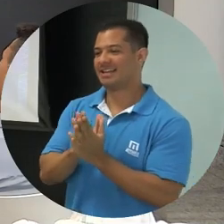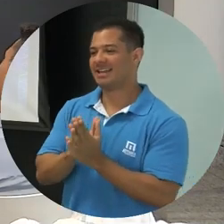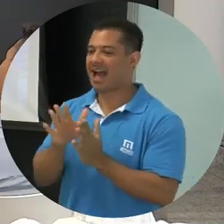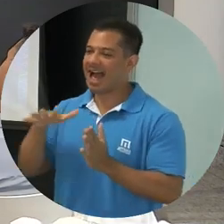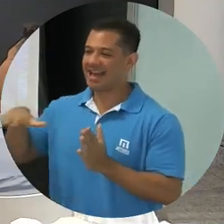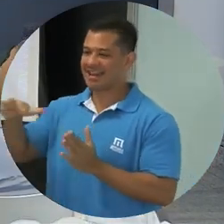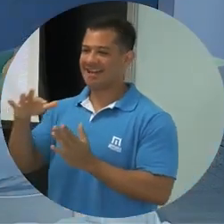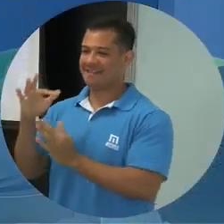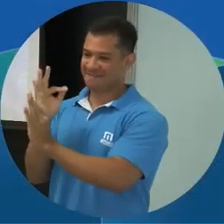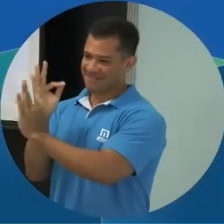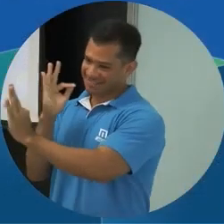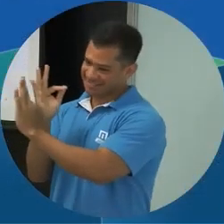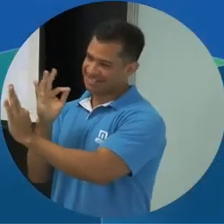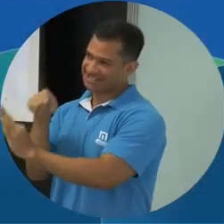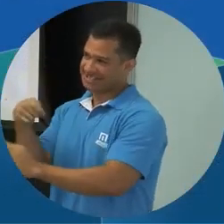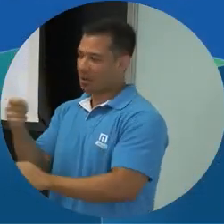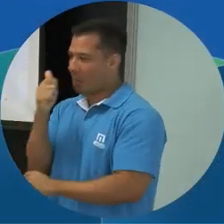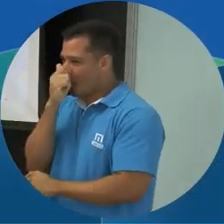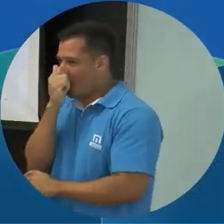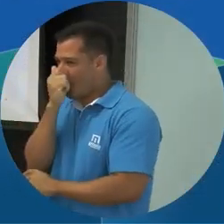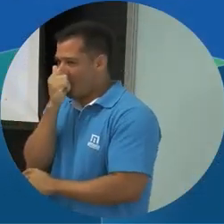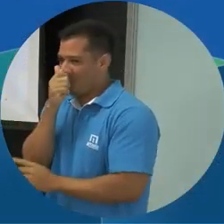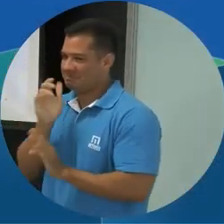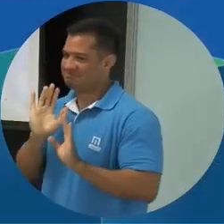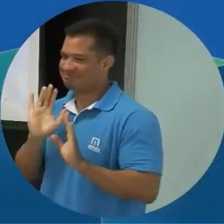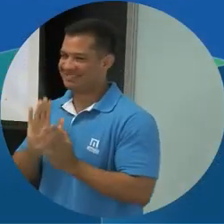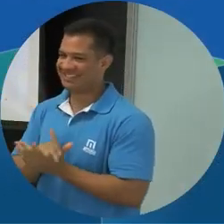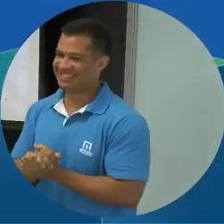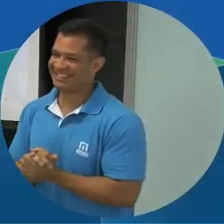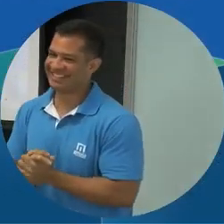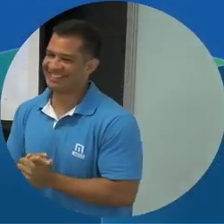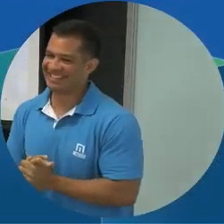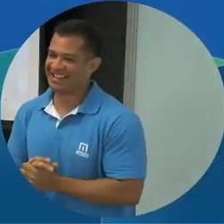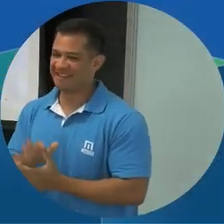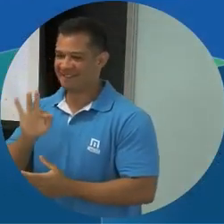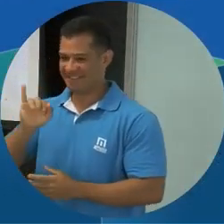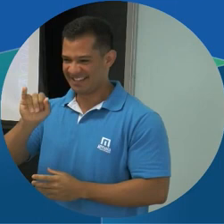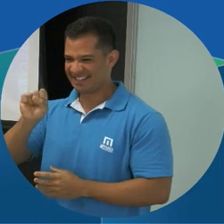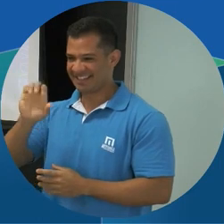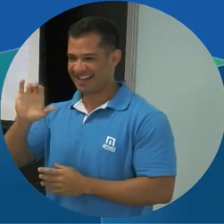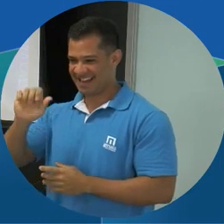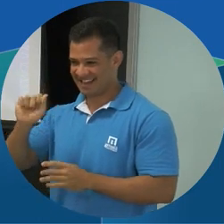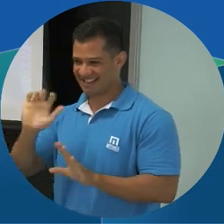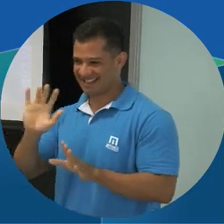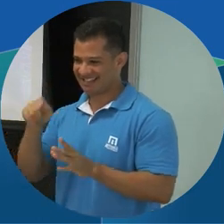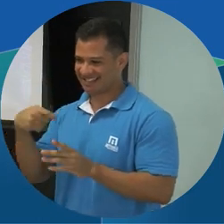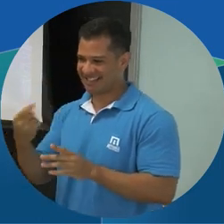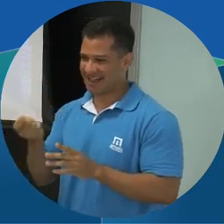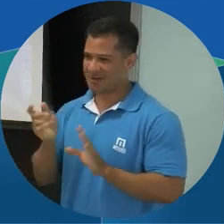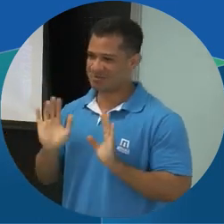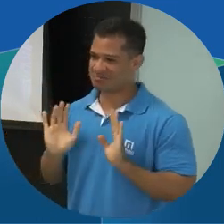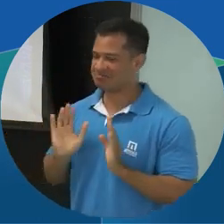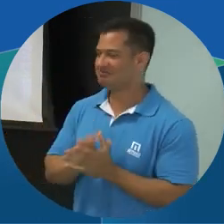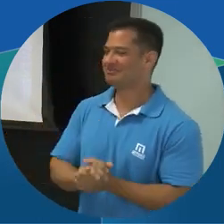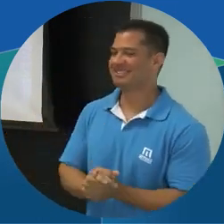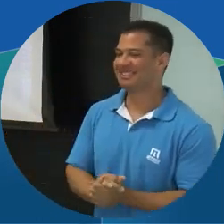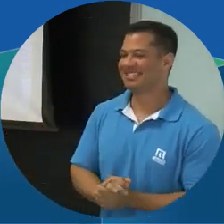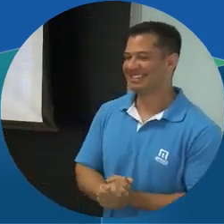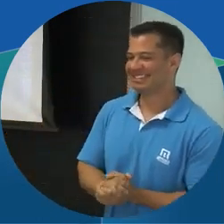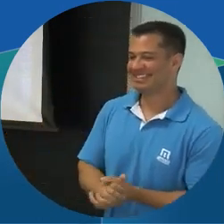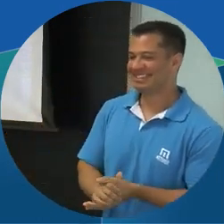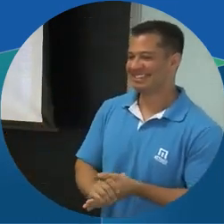vamos lá. Então, falando sobre a criação da UN de infraestrutura, nós